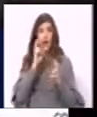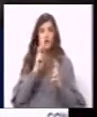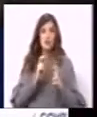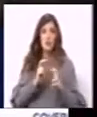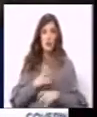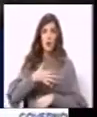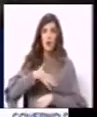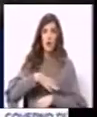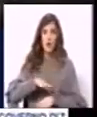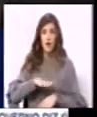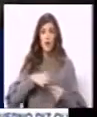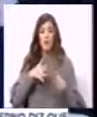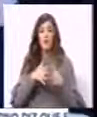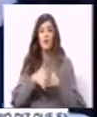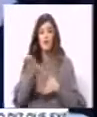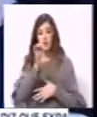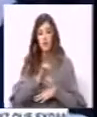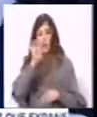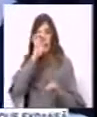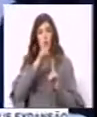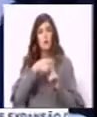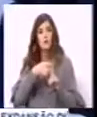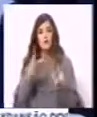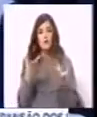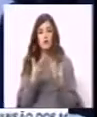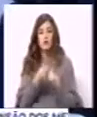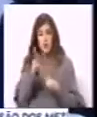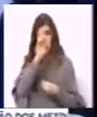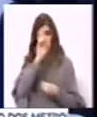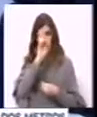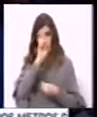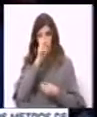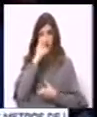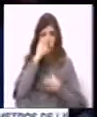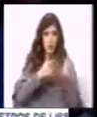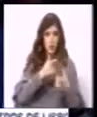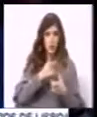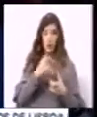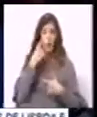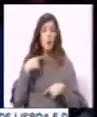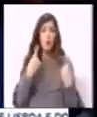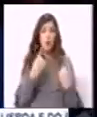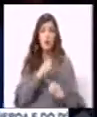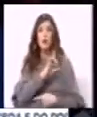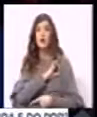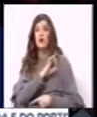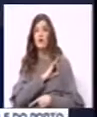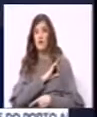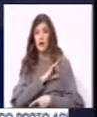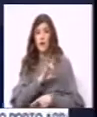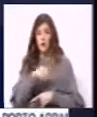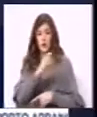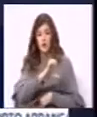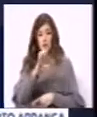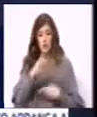respeito através de um mecanismo que tem o objetivo de juntar esforços entre o público e o privado para que a ciência esteja ao serviço